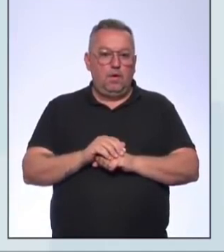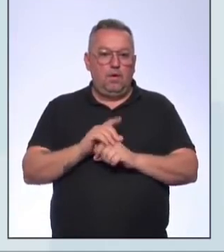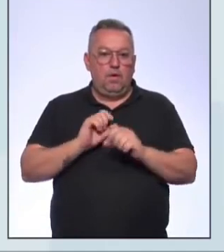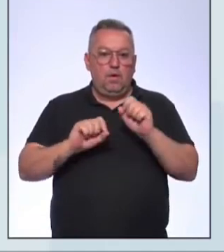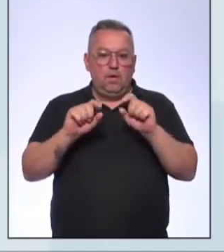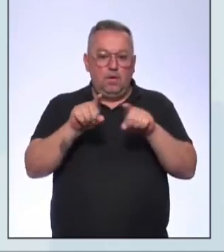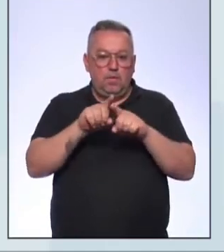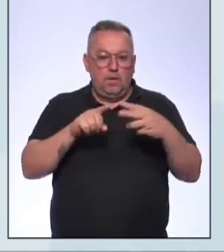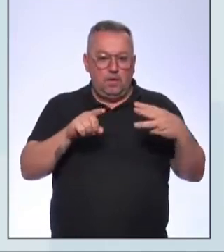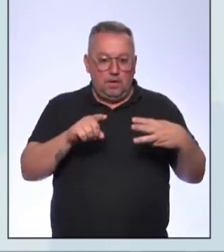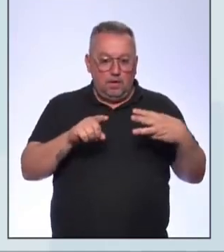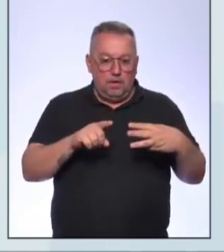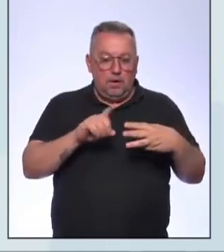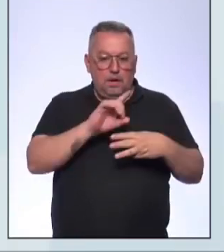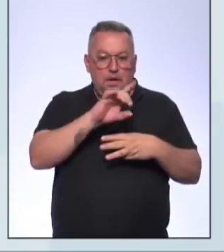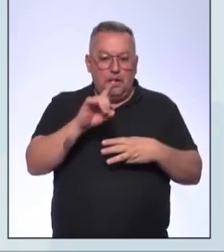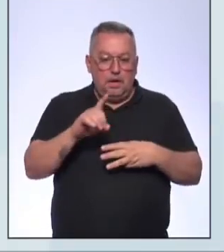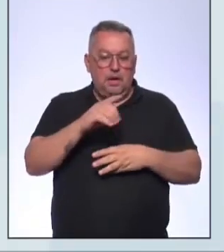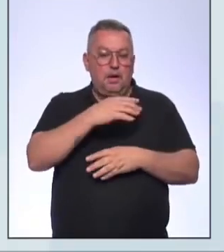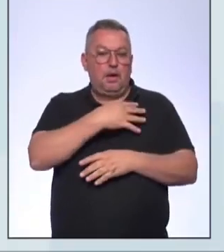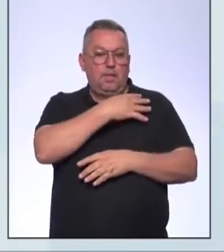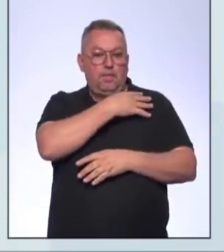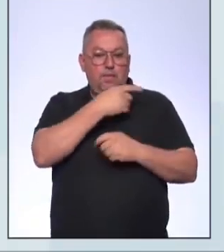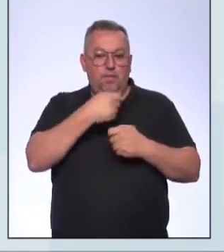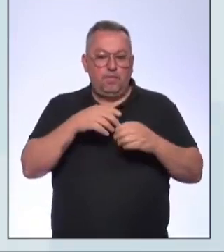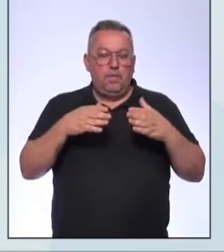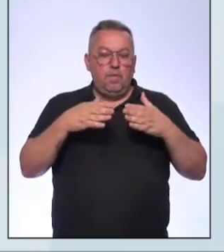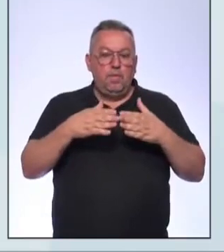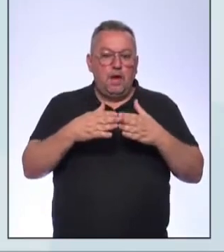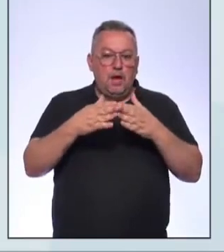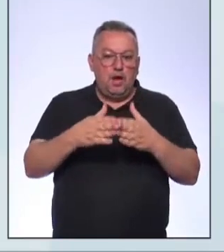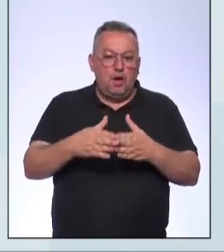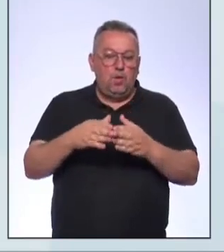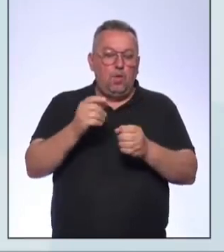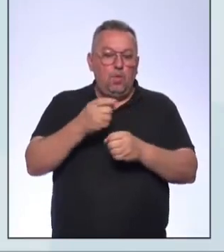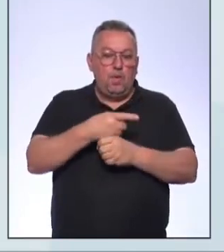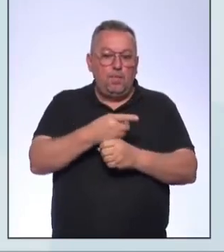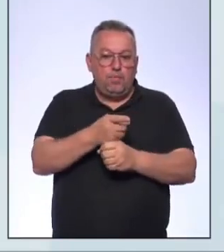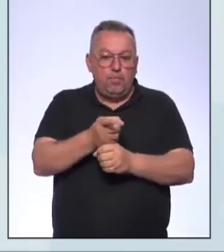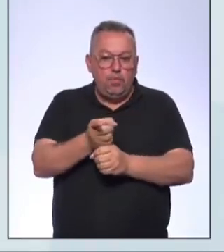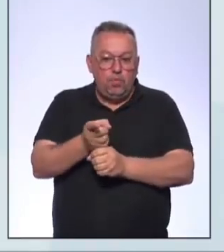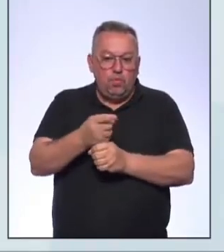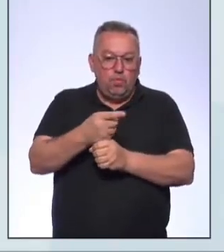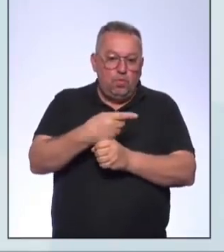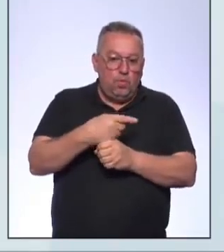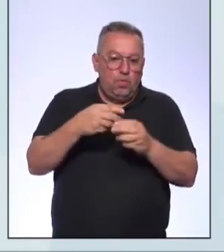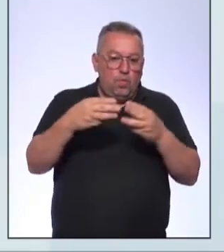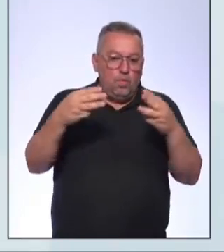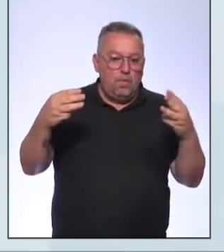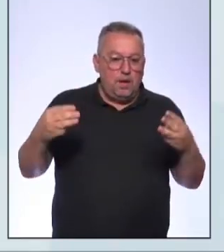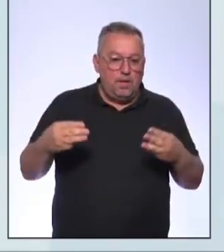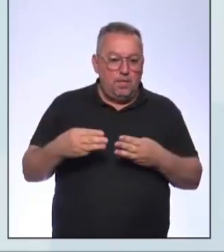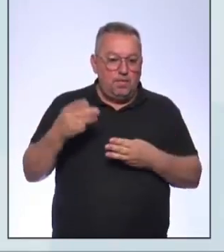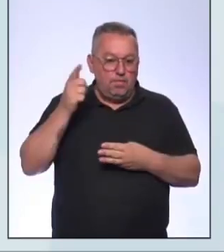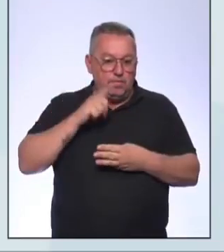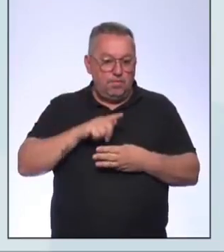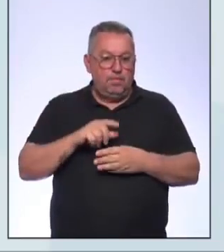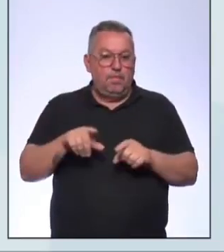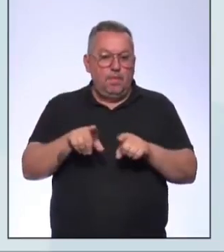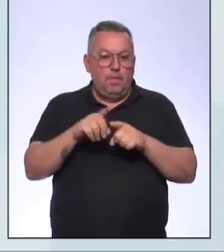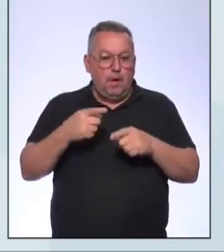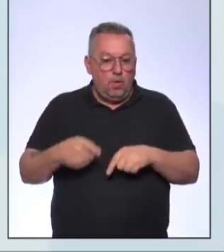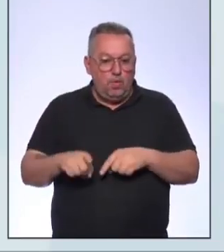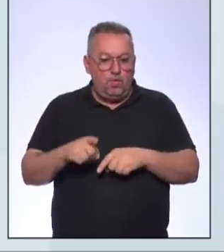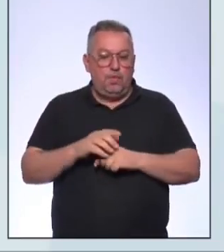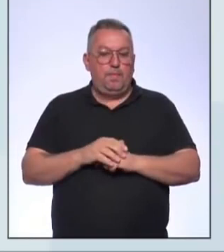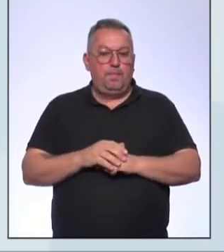todo capitão precisa de um barco, uma bússola e um mapa para navegar. Tivemos respostas dessa maneira? Sim, nós tivemos